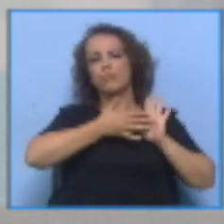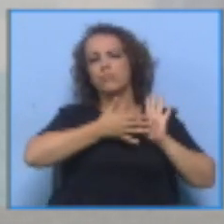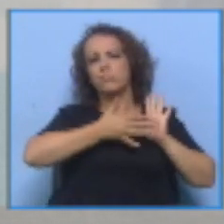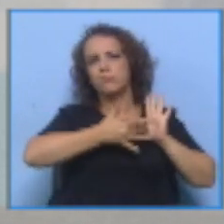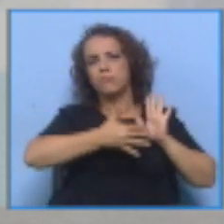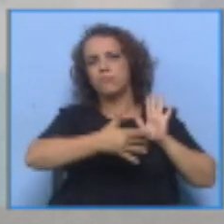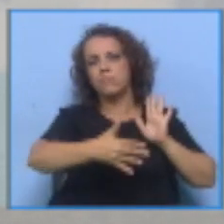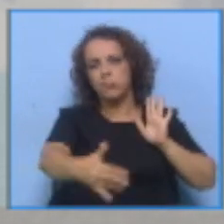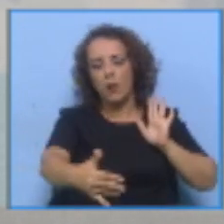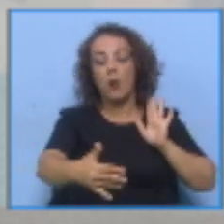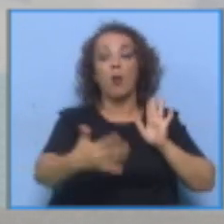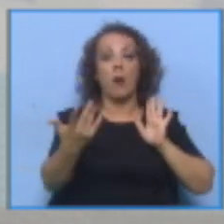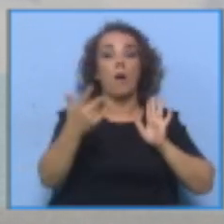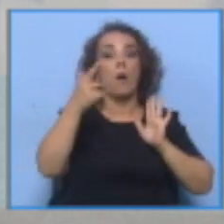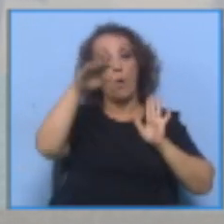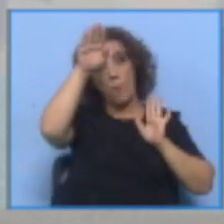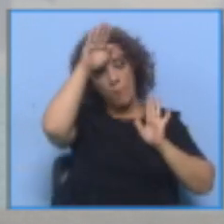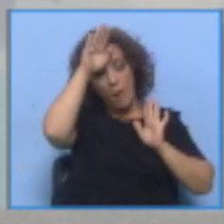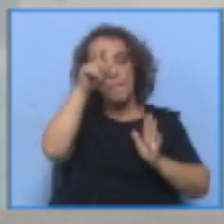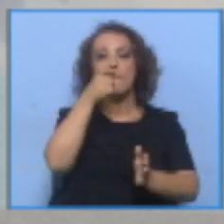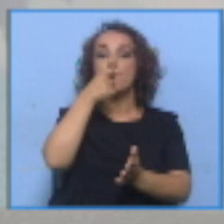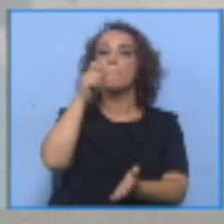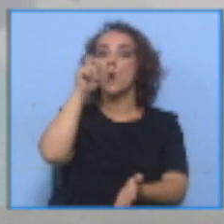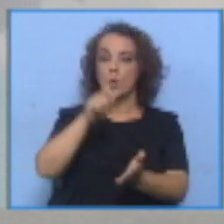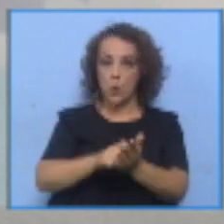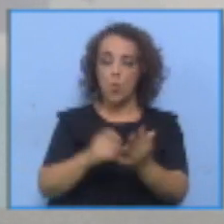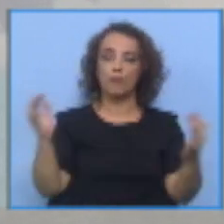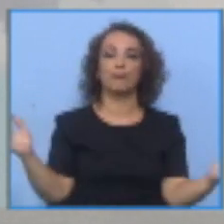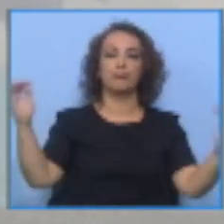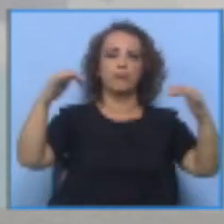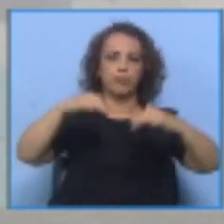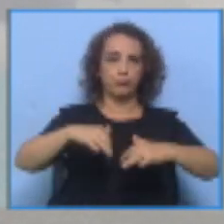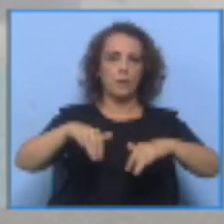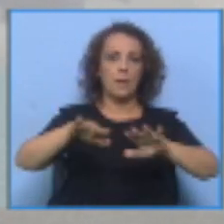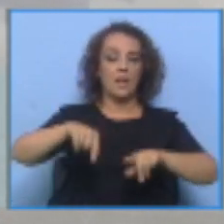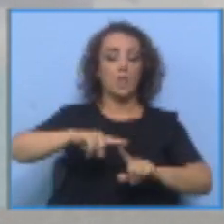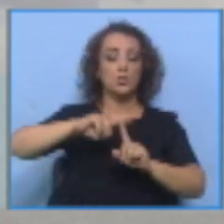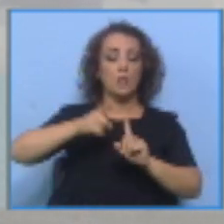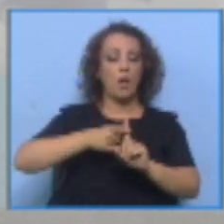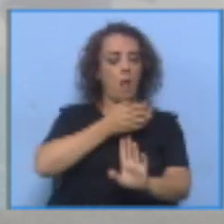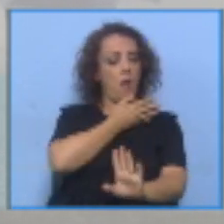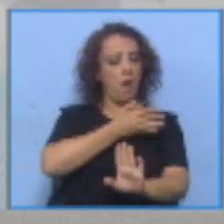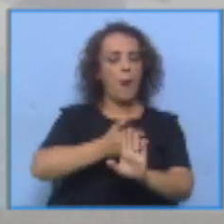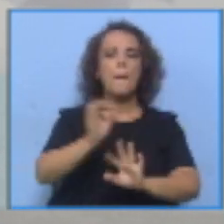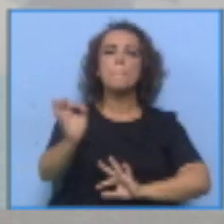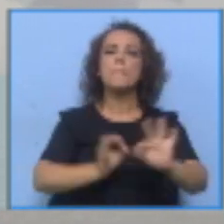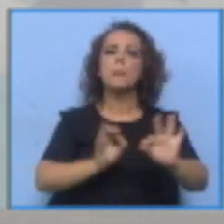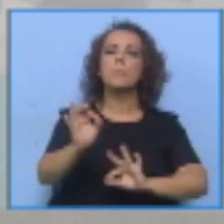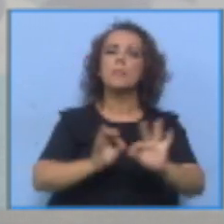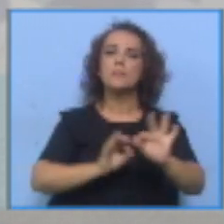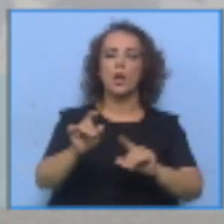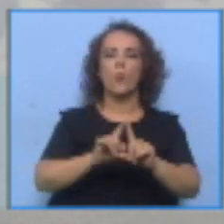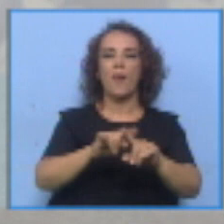conta que o Papa convocou o sínodo, mas houve todo este ano de preparação do sínodo. Pela